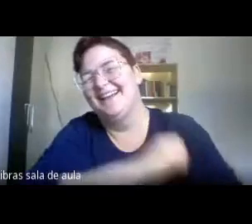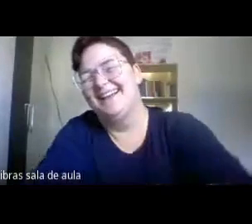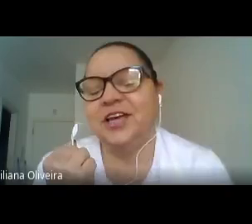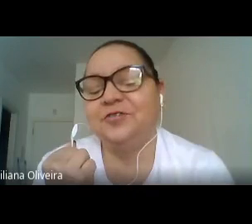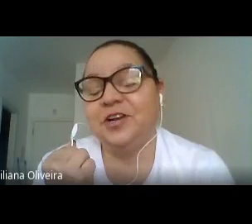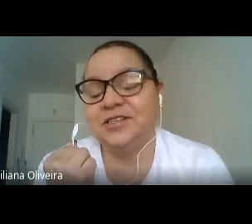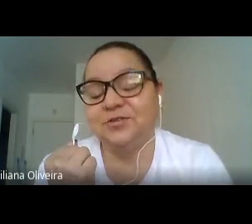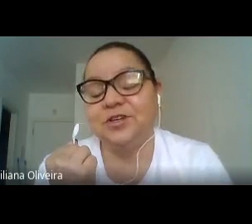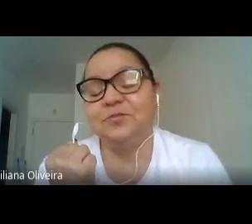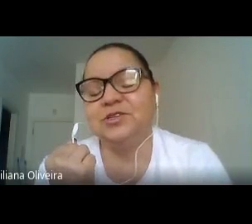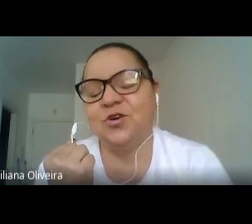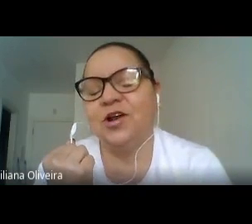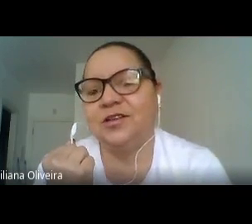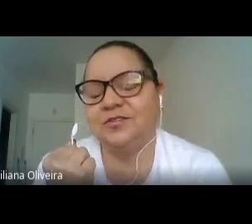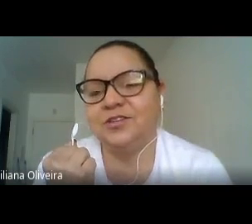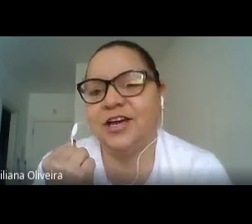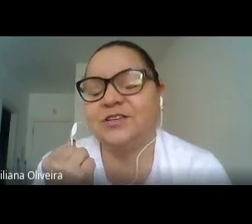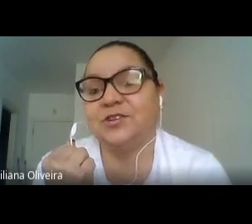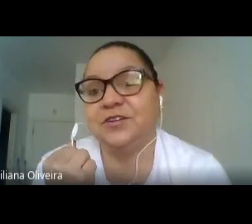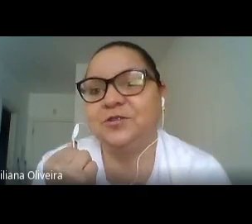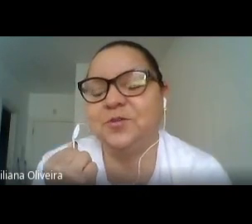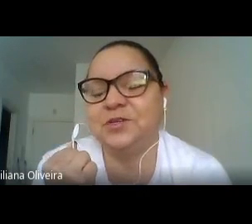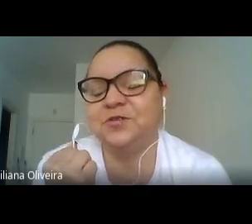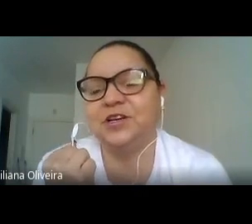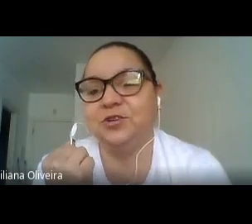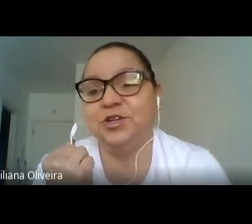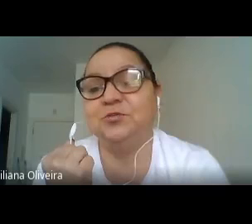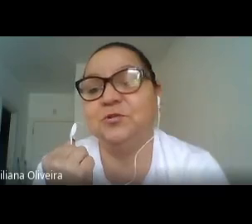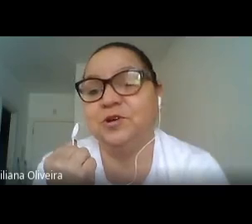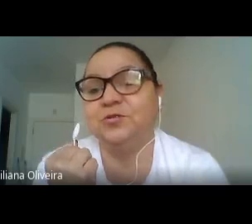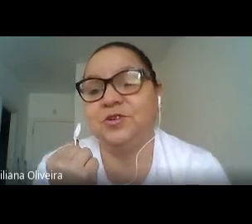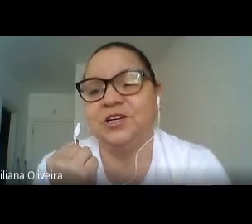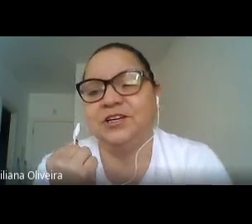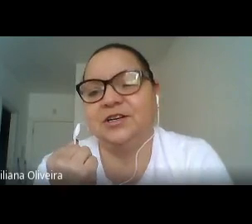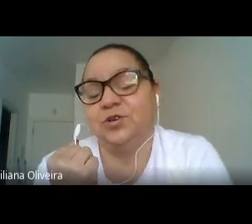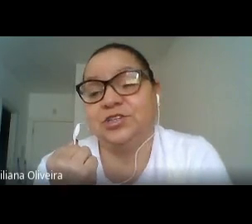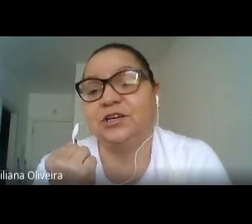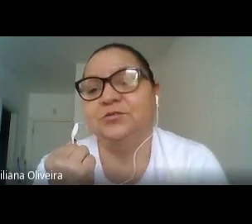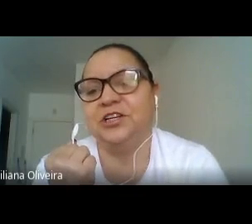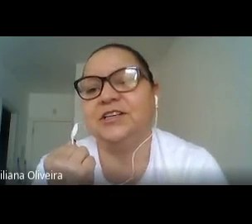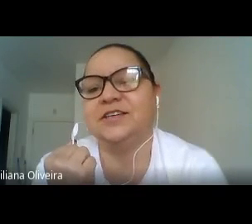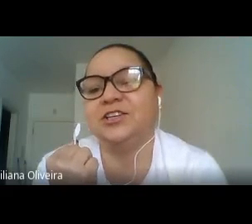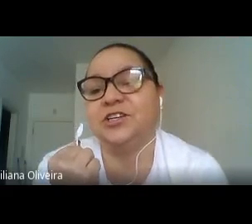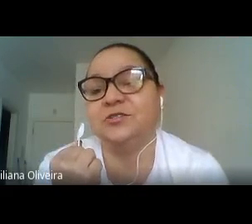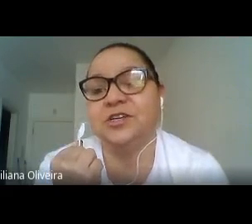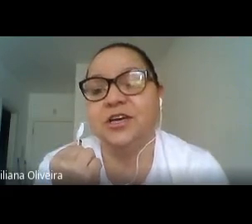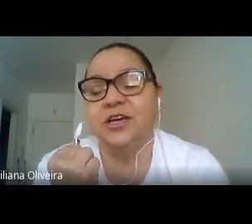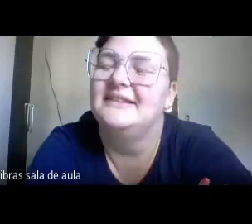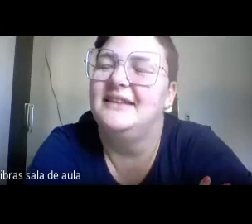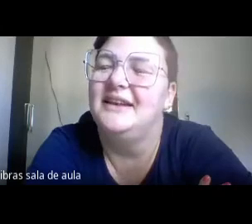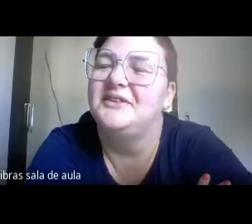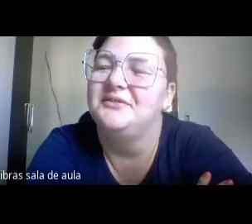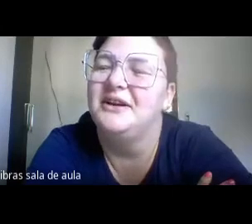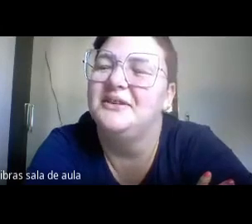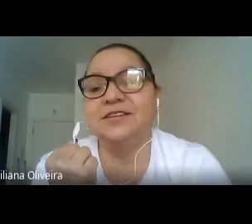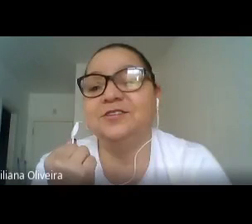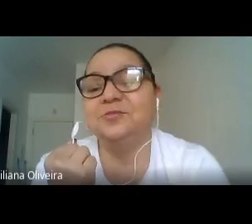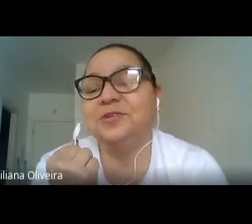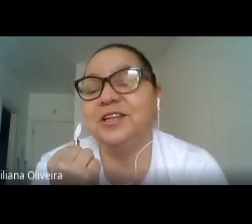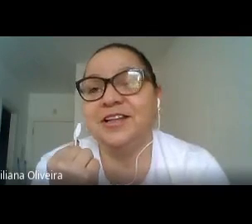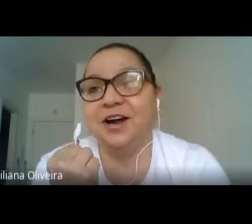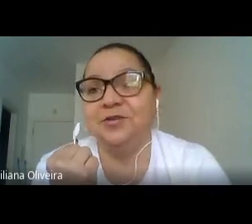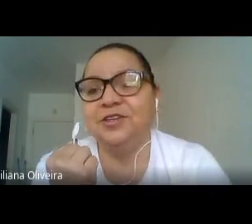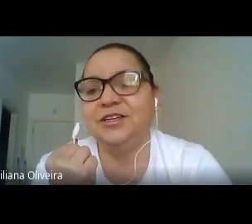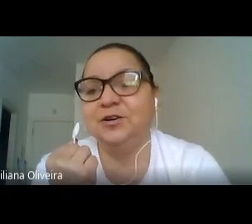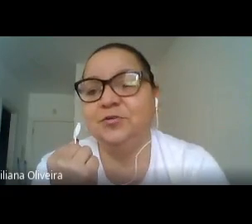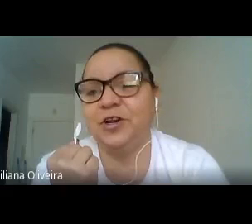do mundo, né? Eu falei assim, eu tenho uma escola dentro de casa, que eu estava no começo falando, eu tenho um irmão, hoje está com 37 anos, que tem